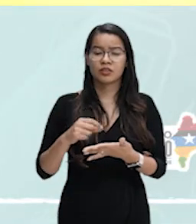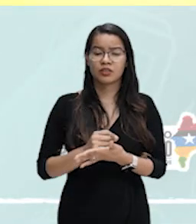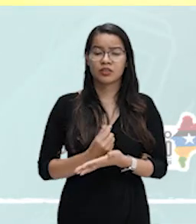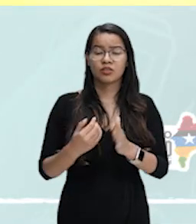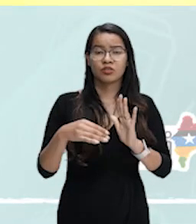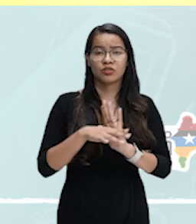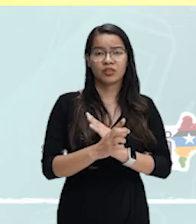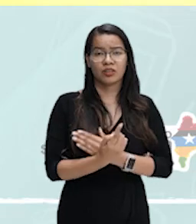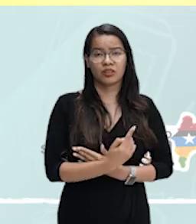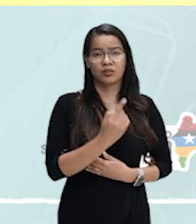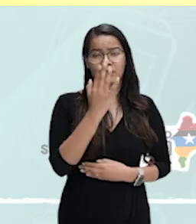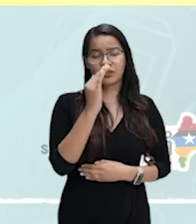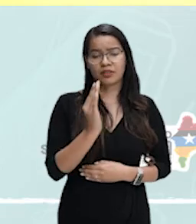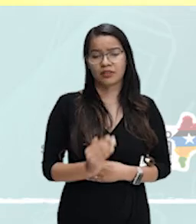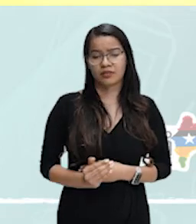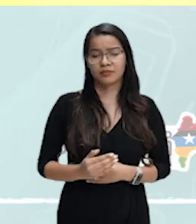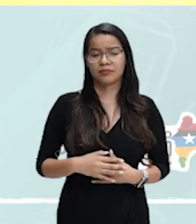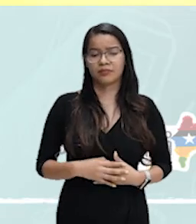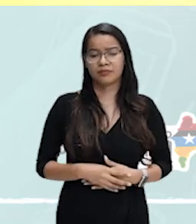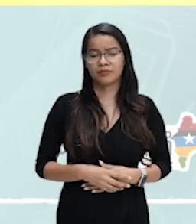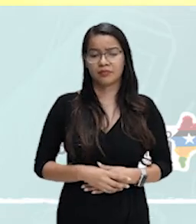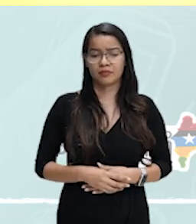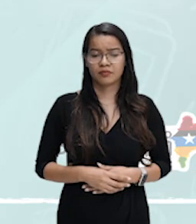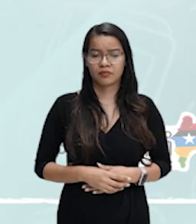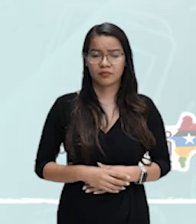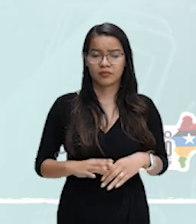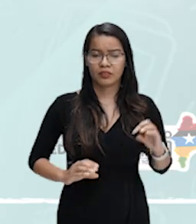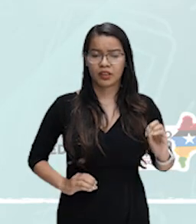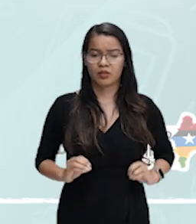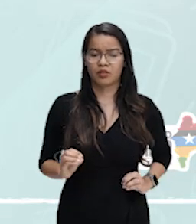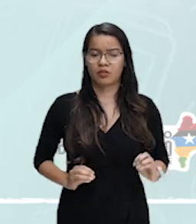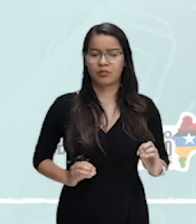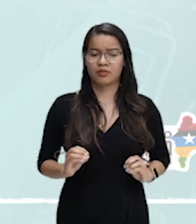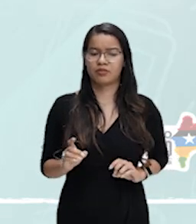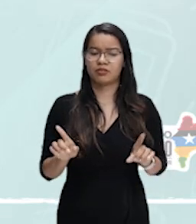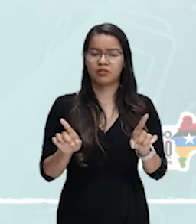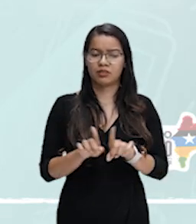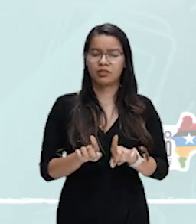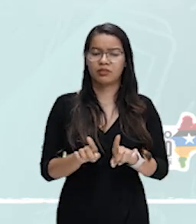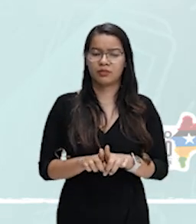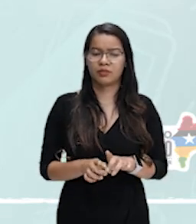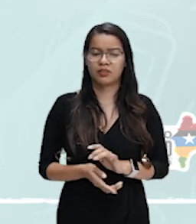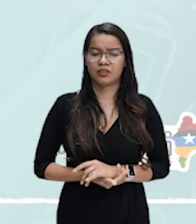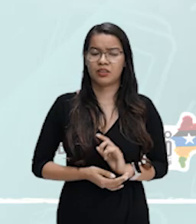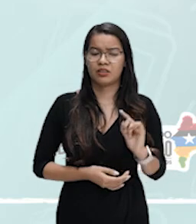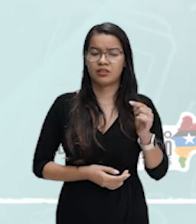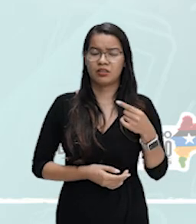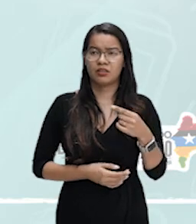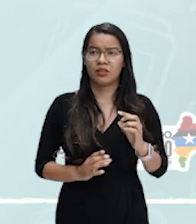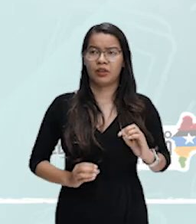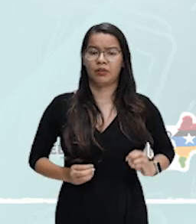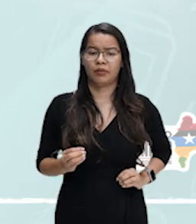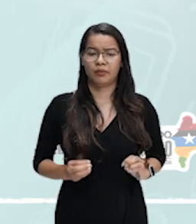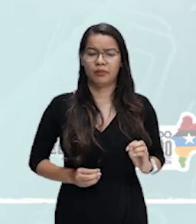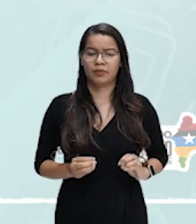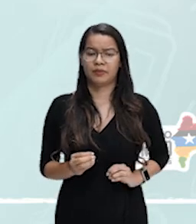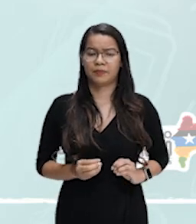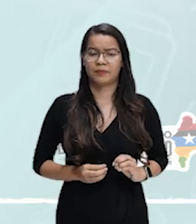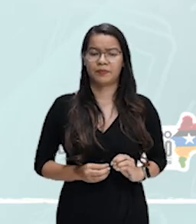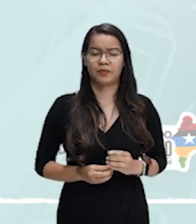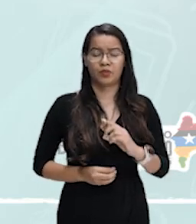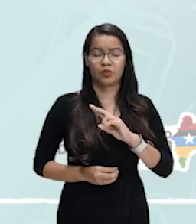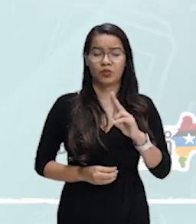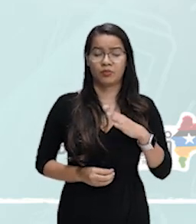no Brasil, e obras do surrealismo. Bom, Essa obra aqui chama-se No Prazer, a